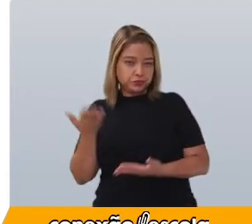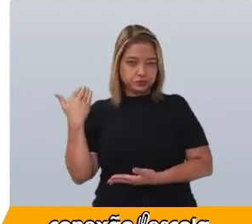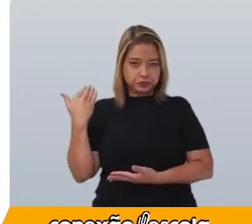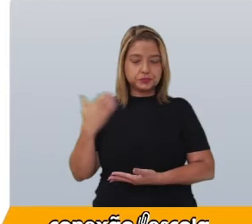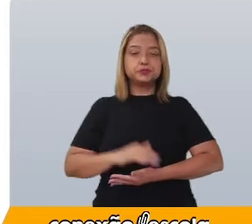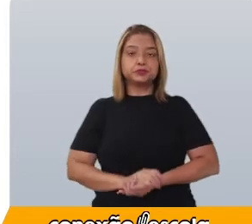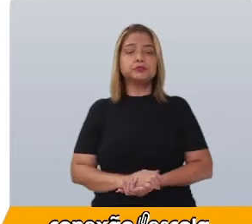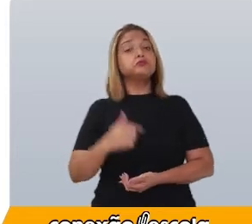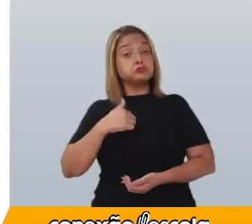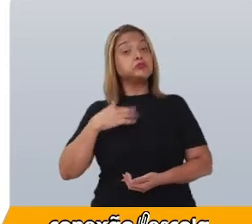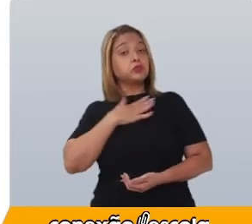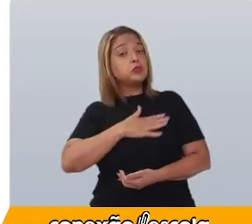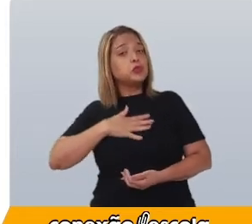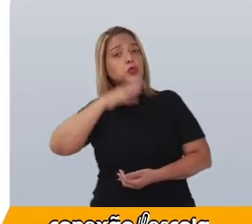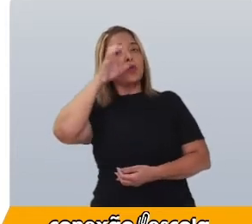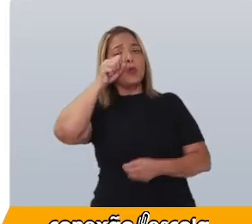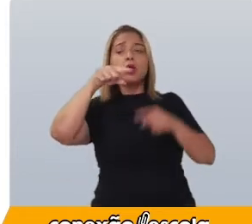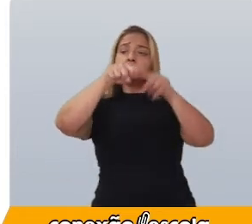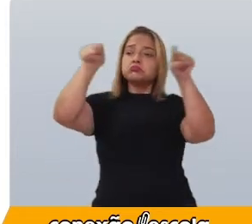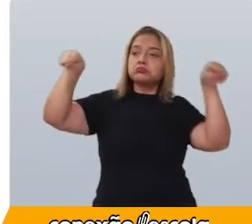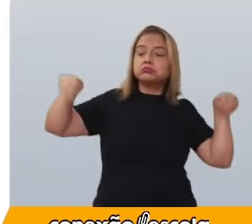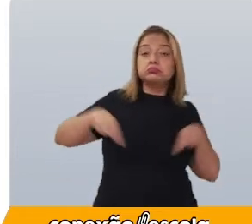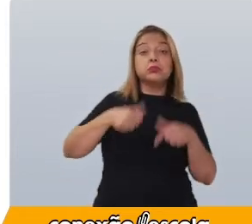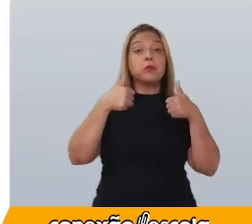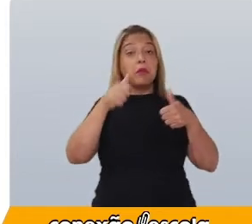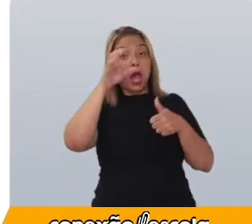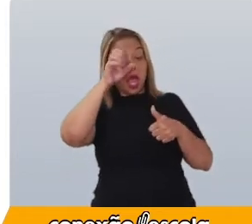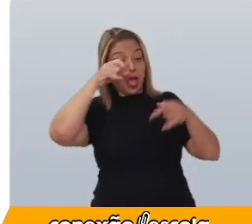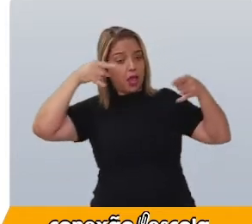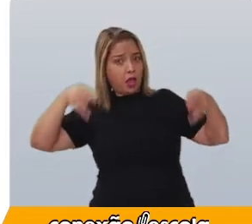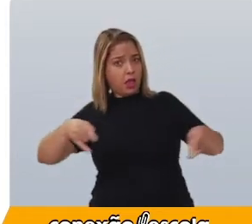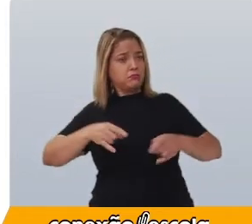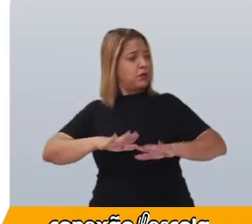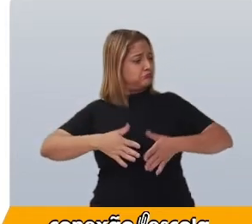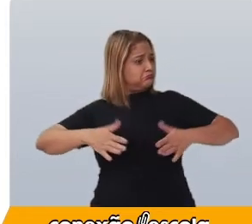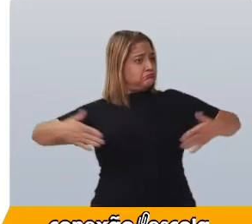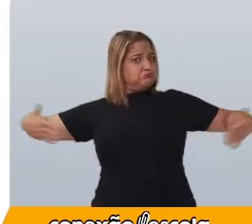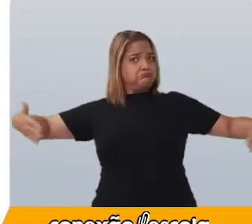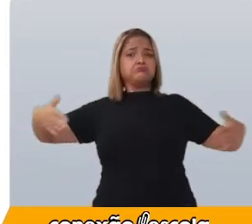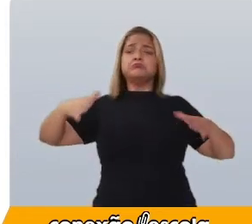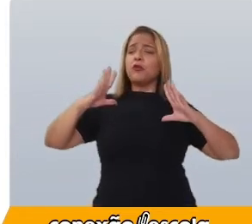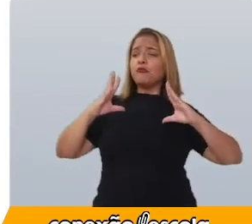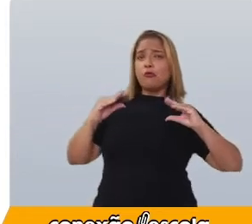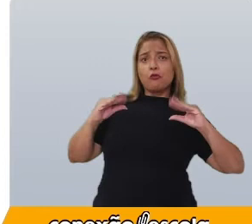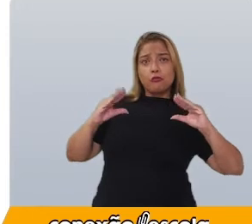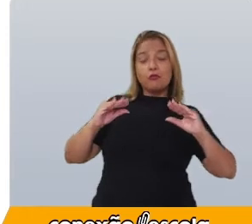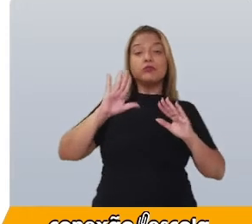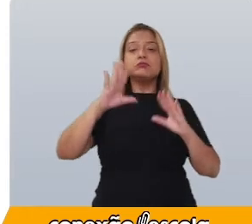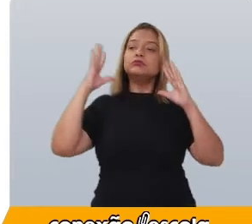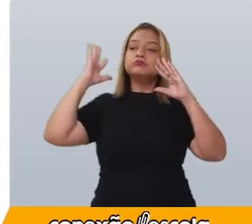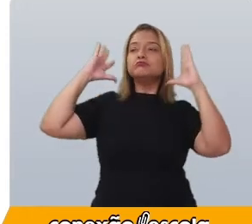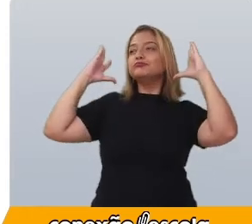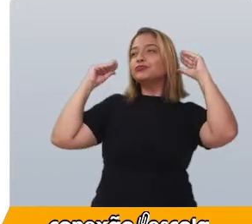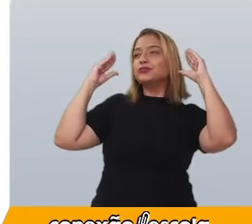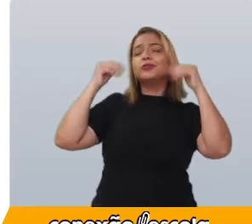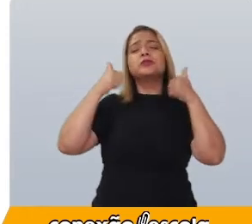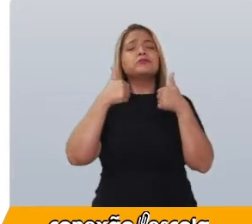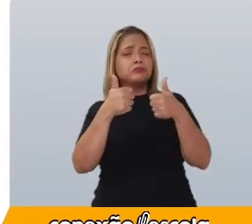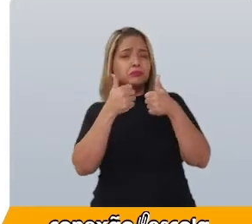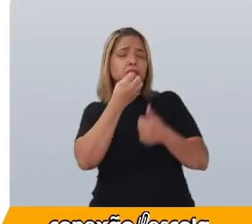Eu gostei bastante do quarto. A cama era grande e macia e os travesseiros